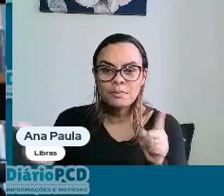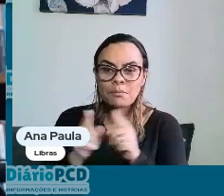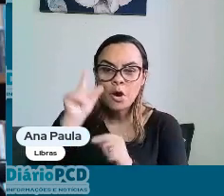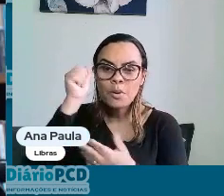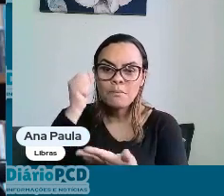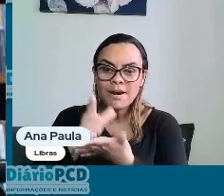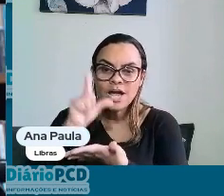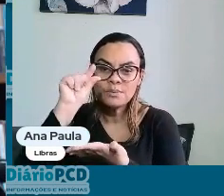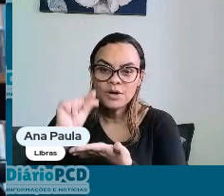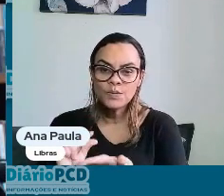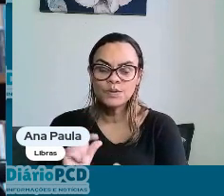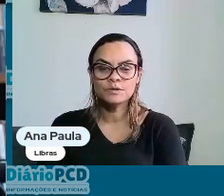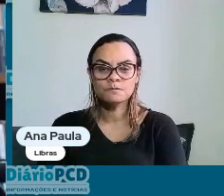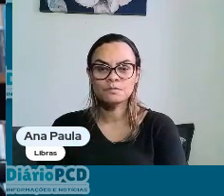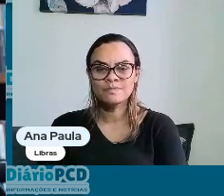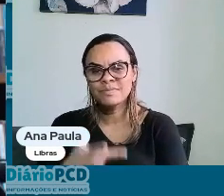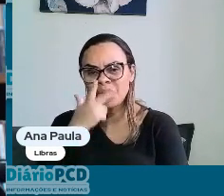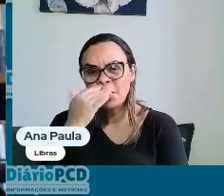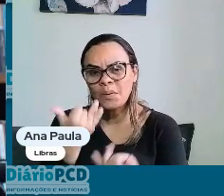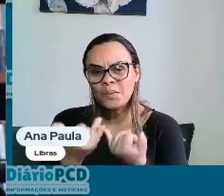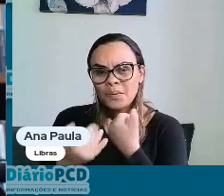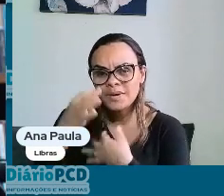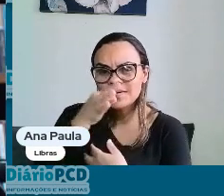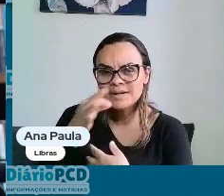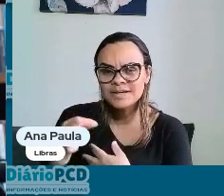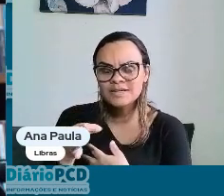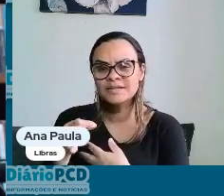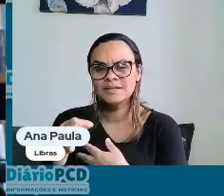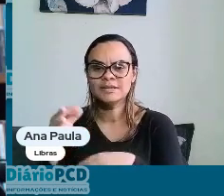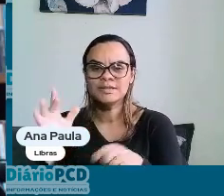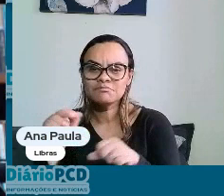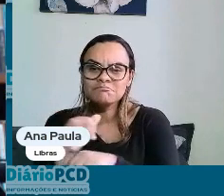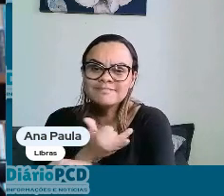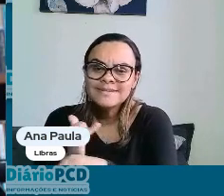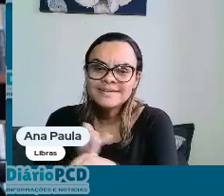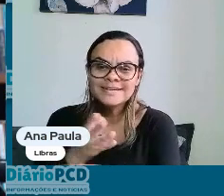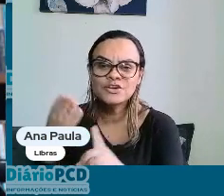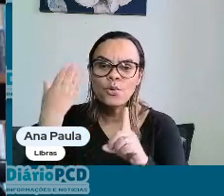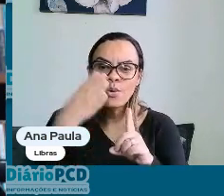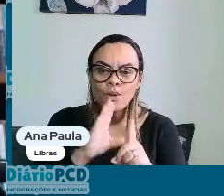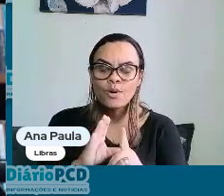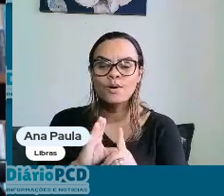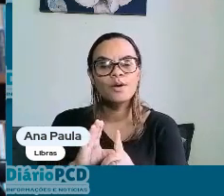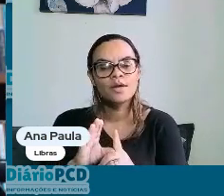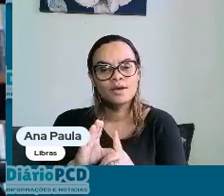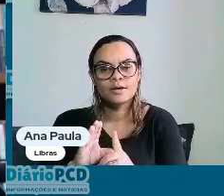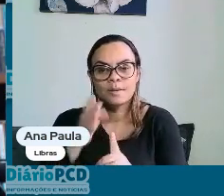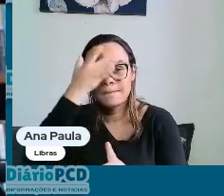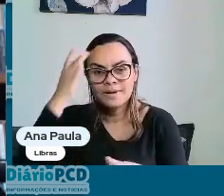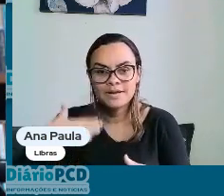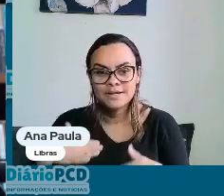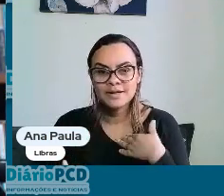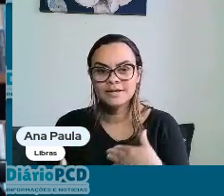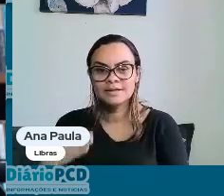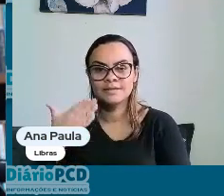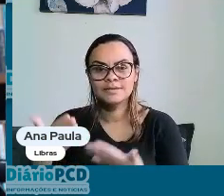Eu tenho a impressão que se colocasse um dispositivo que o deficiente físico teria um